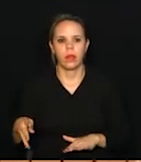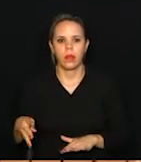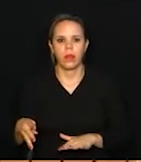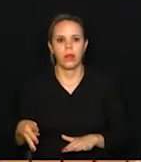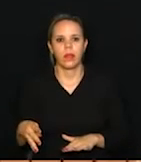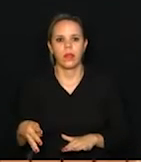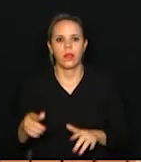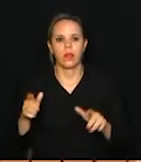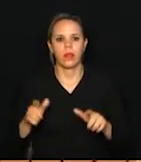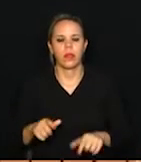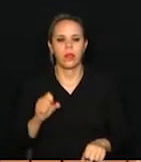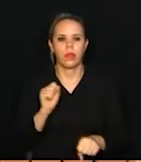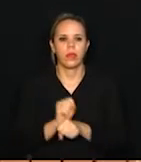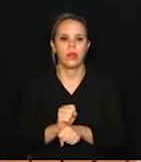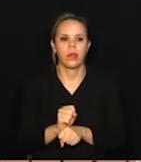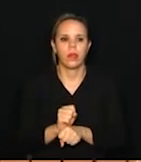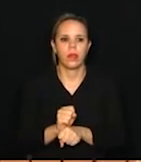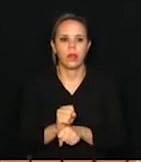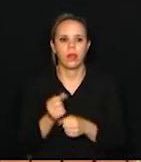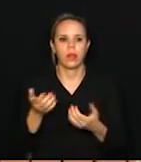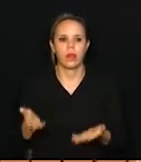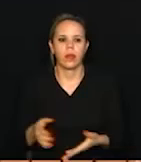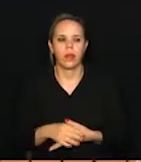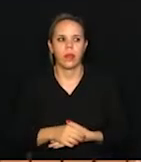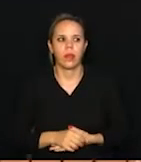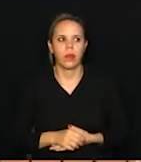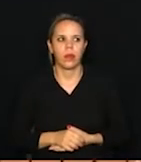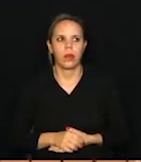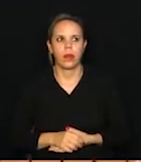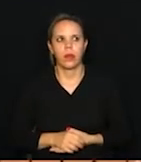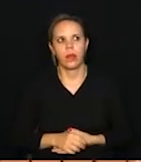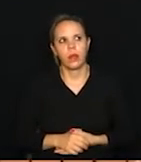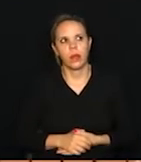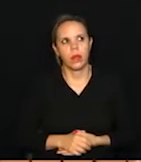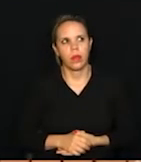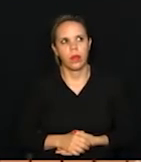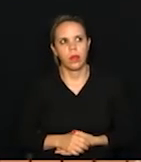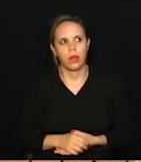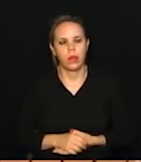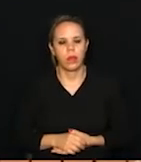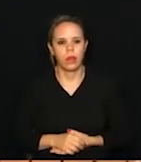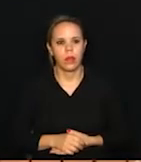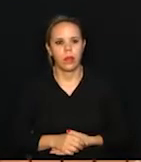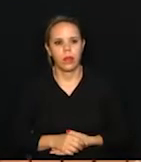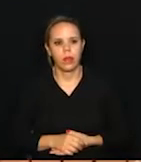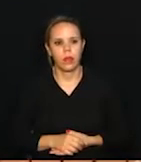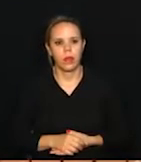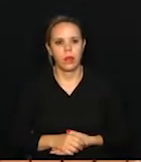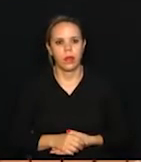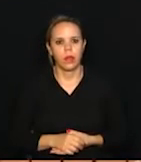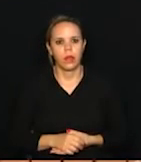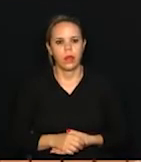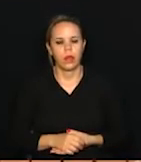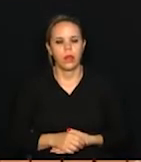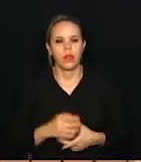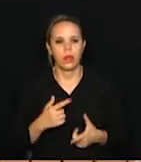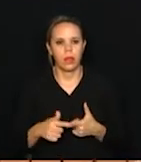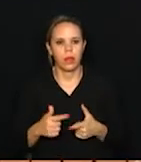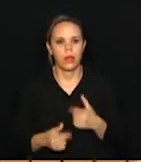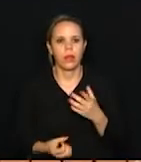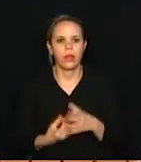pare em um cruzamento, aquilo acho que é um dos fatores